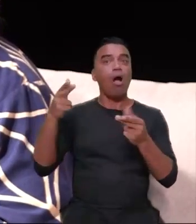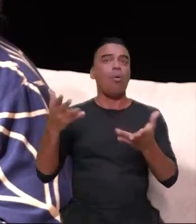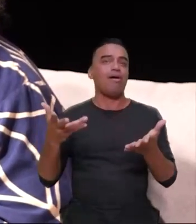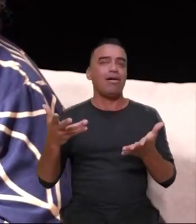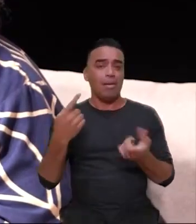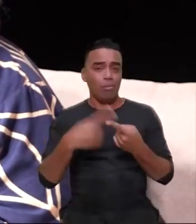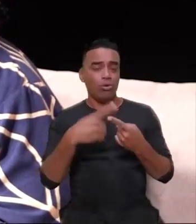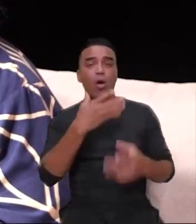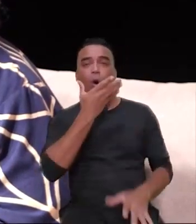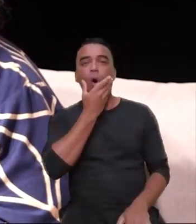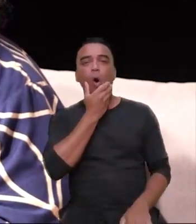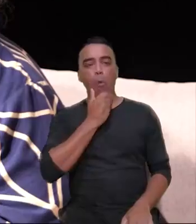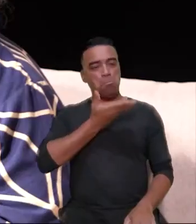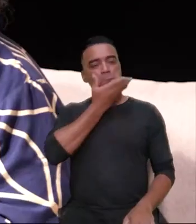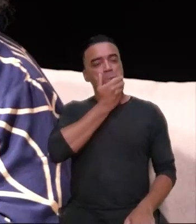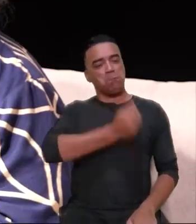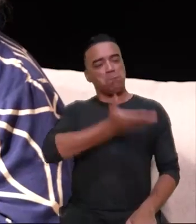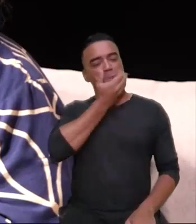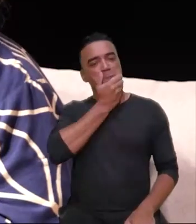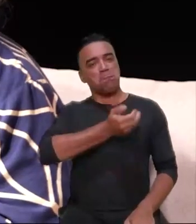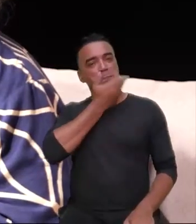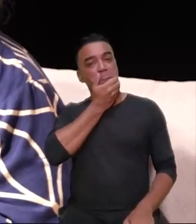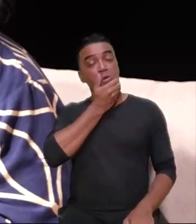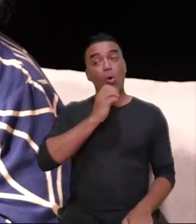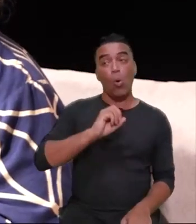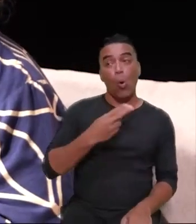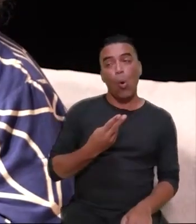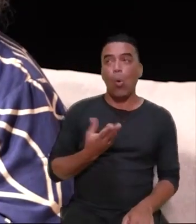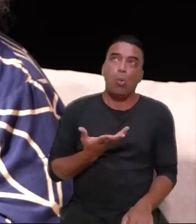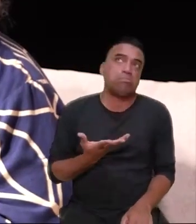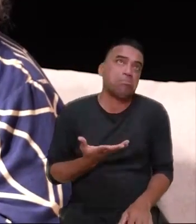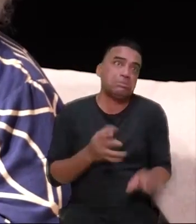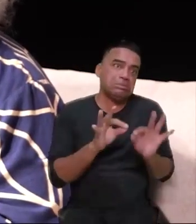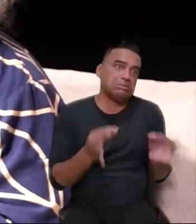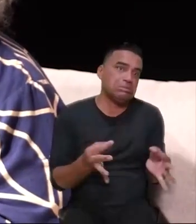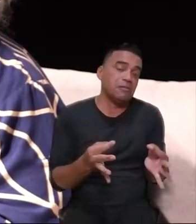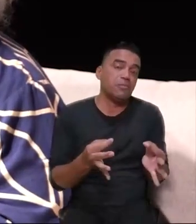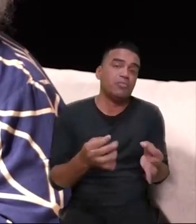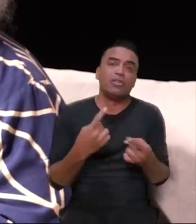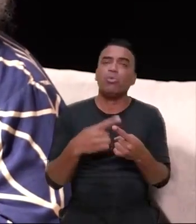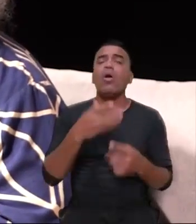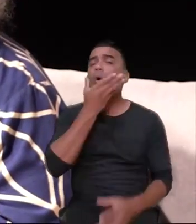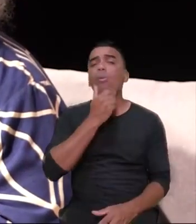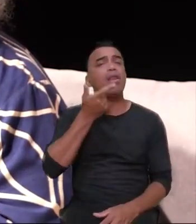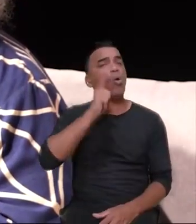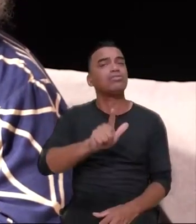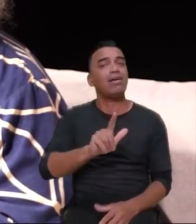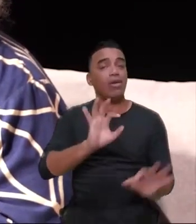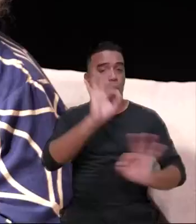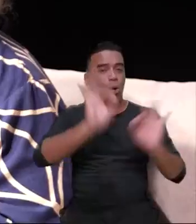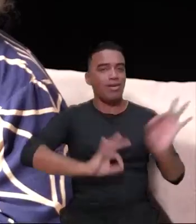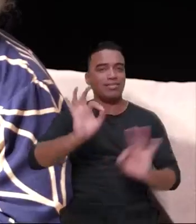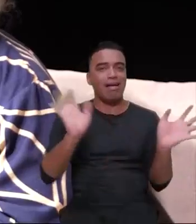os homens, na virilidade deles, ou na não virilidade, por que eles não conseguem?